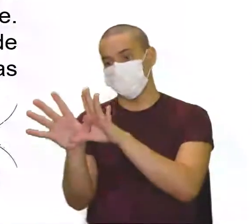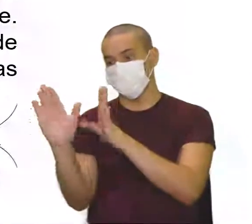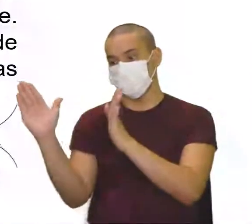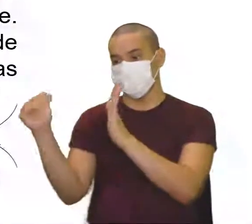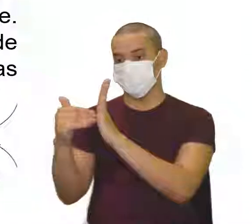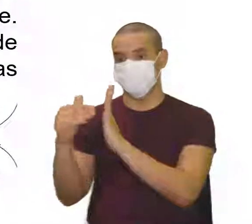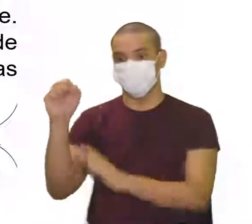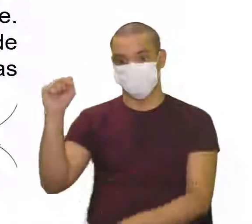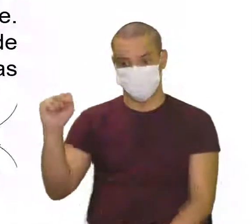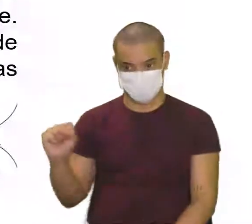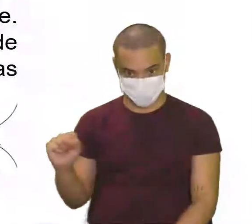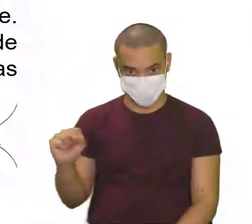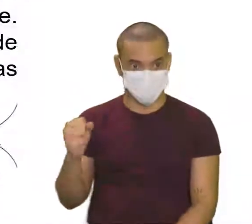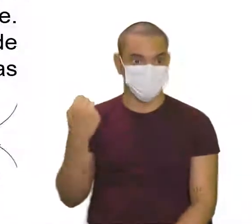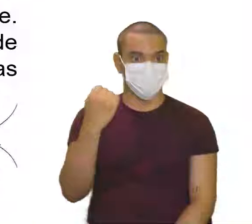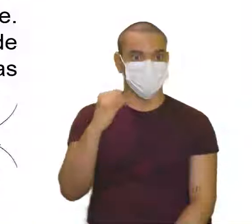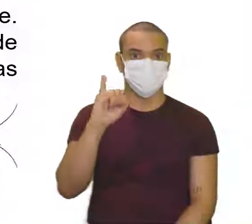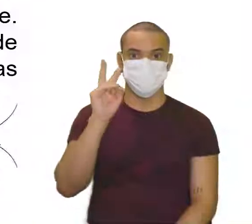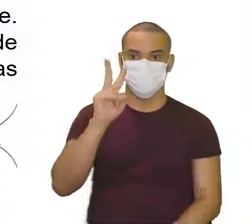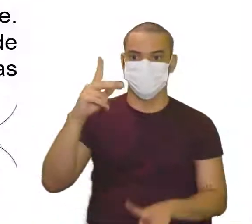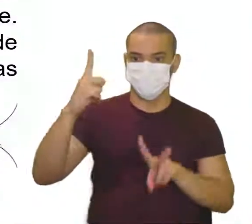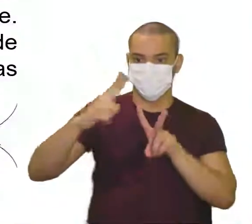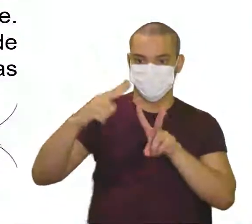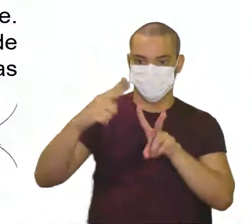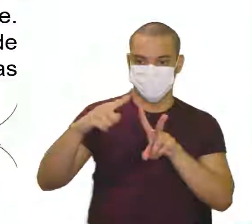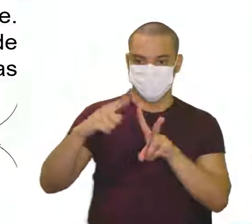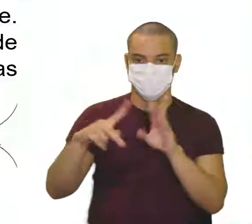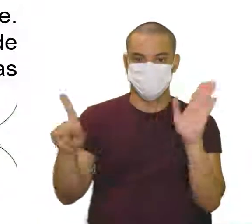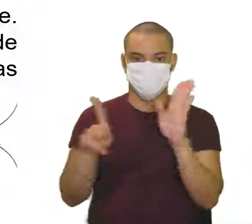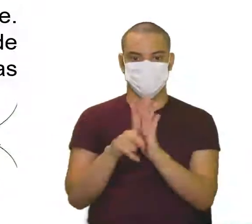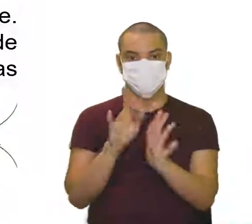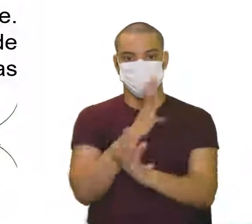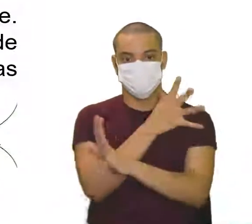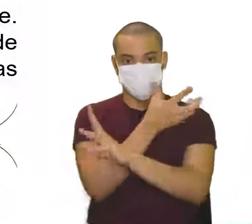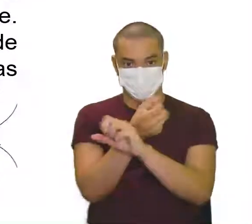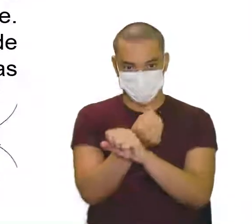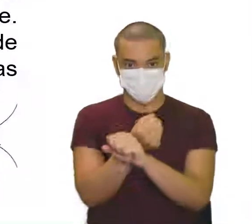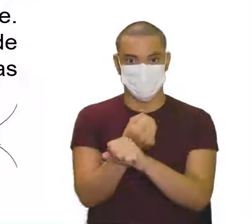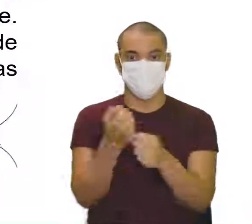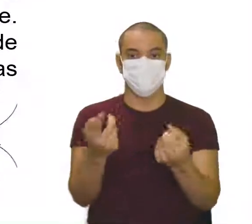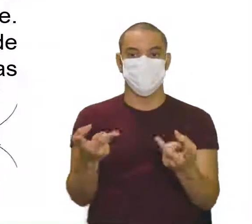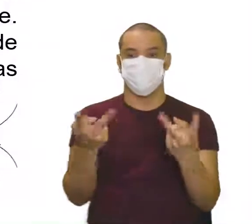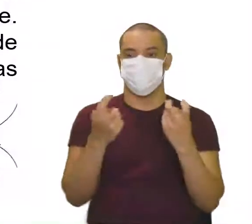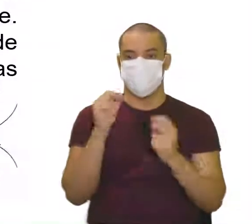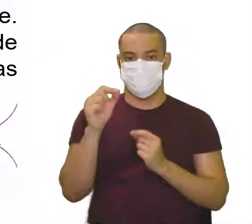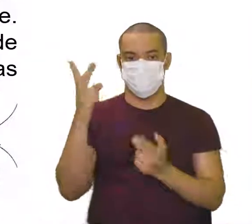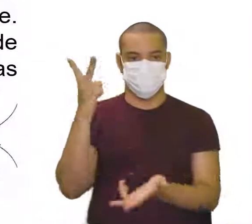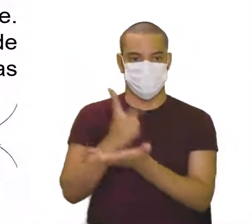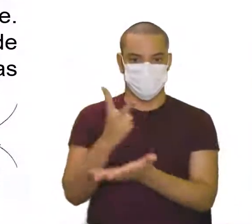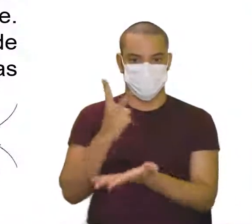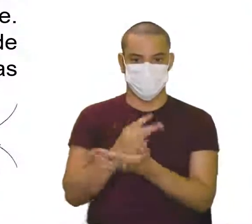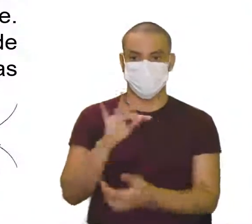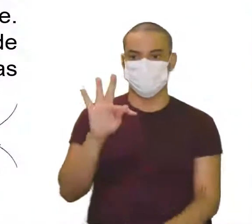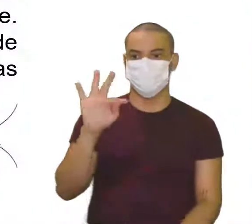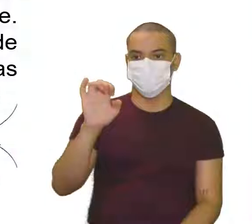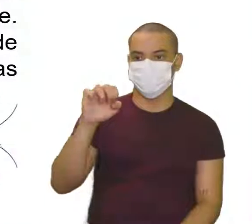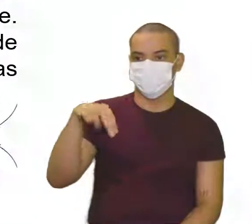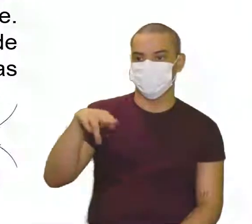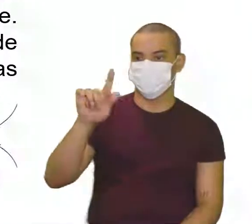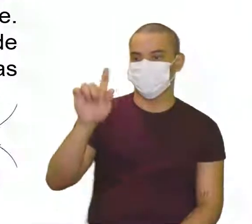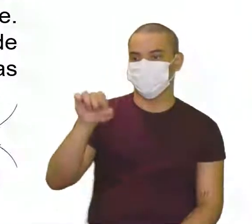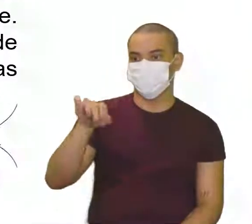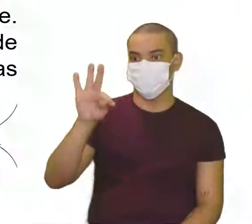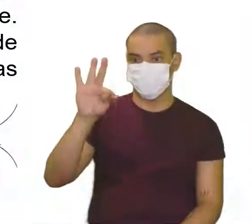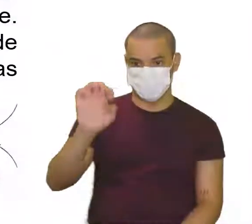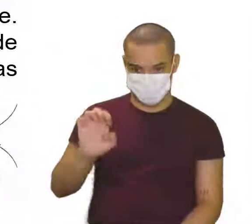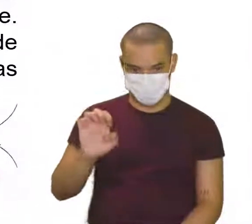a questão do vetor indução magnética, nós vamos ver que esse vetor, ele é sempre tangente à direção dessas linhas.